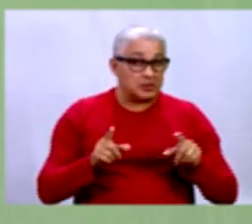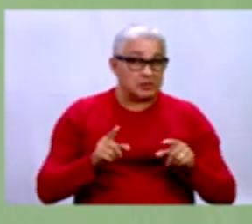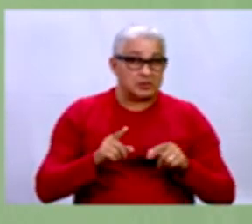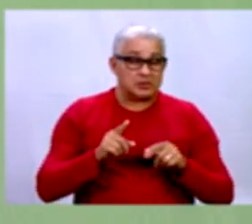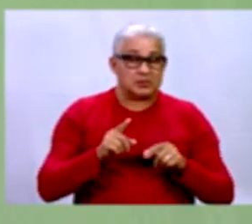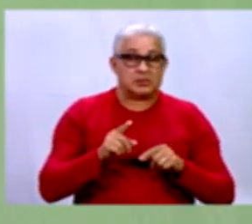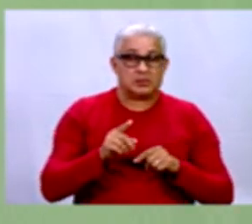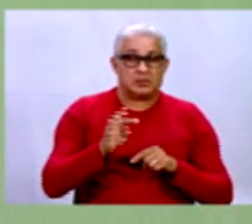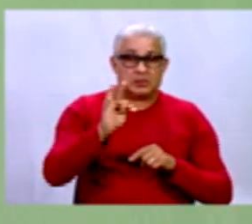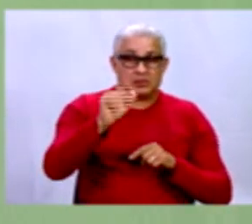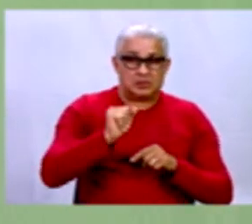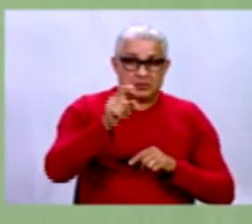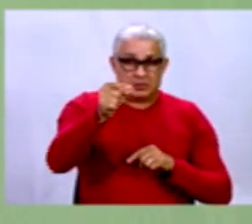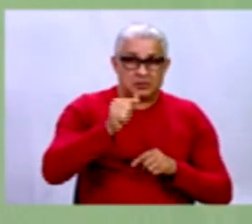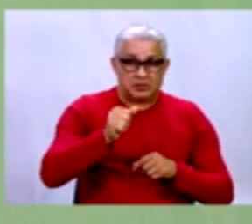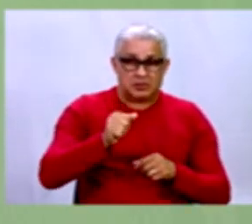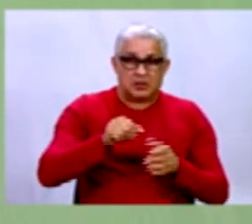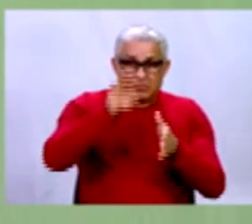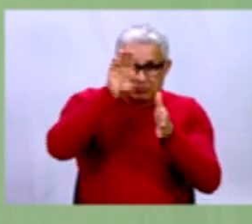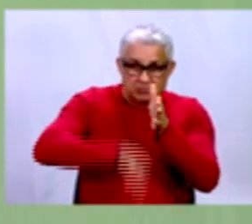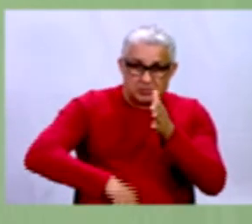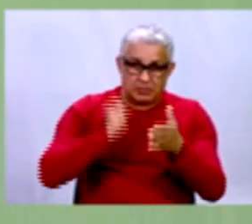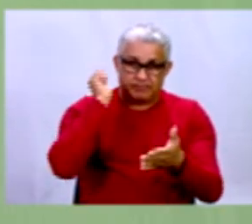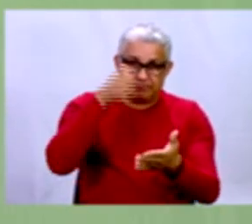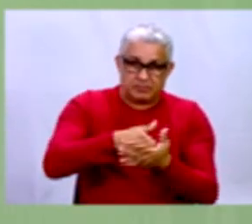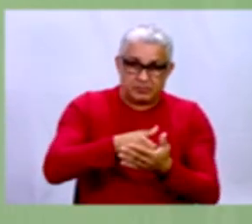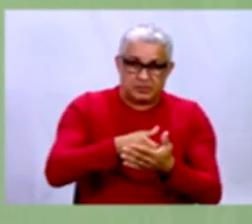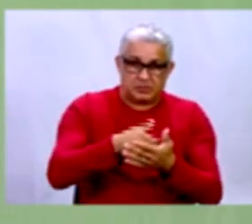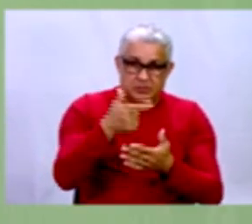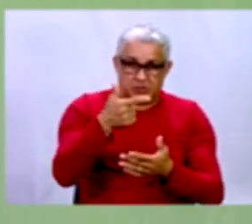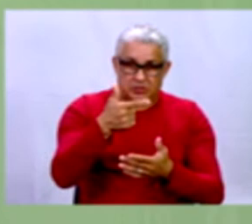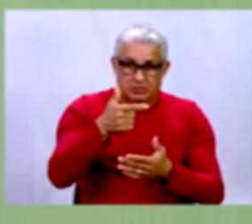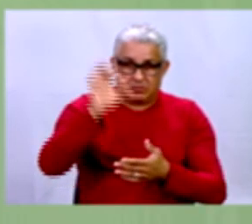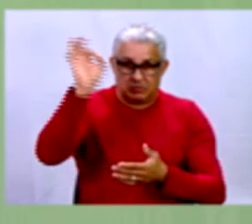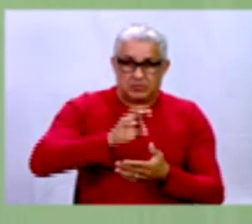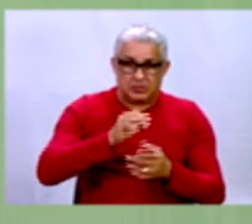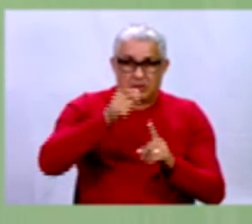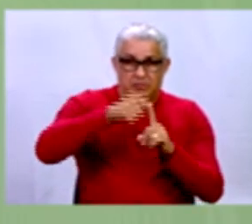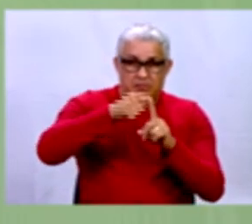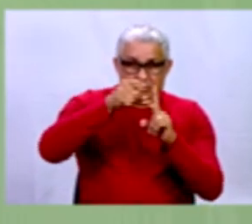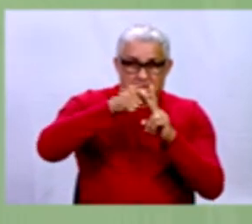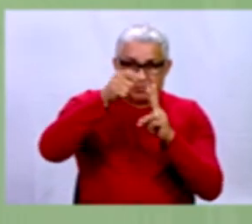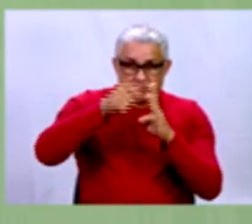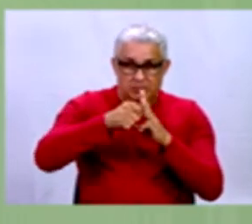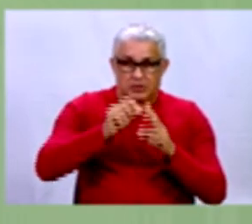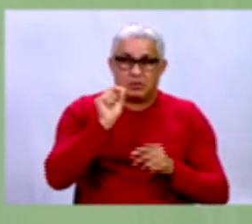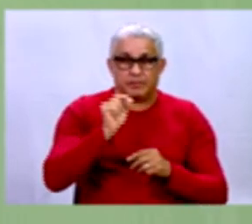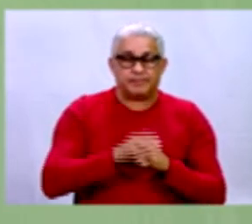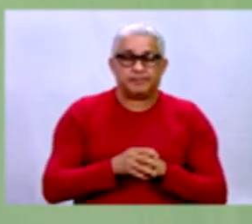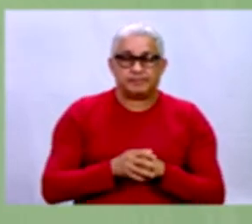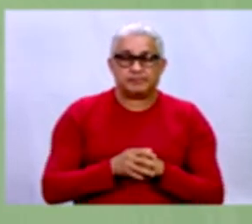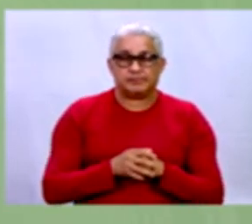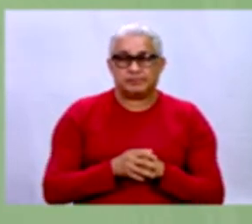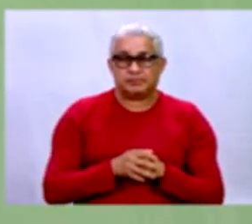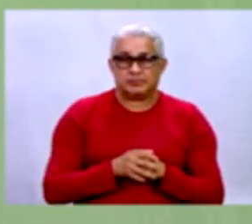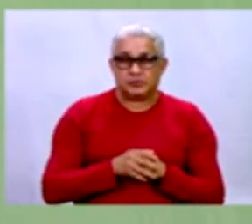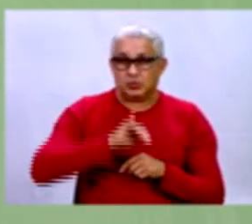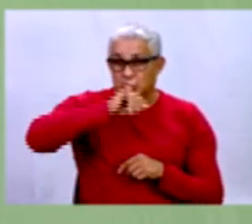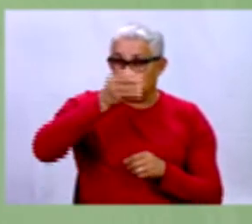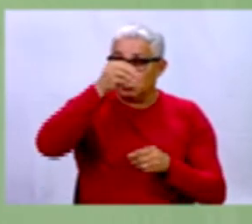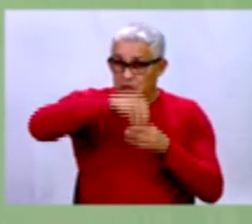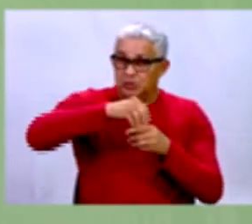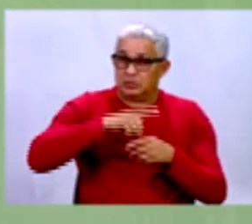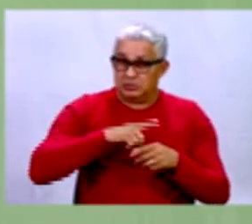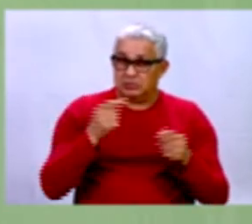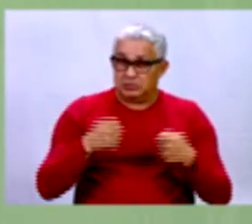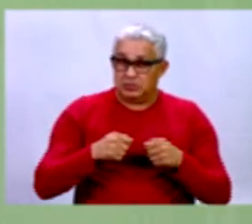de desconto para o pagamento à vista seria de 2% ao mês. Nada mais justo, uma vez que juros embutidos devem